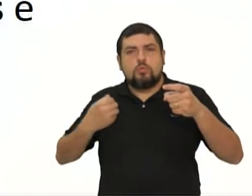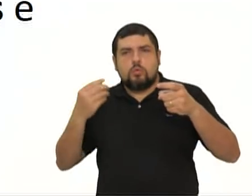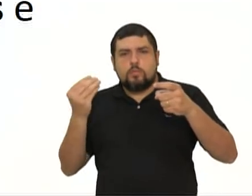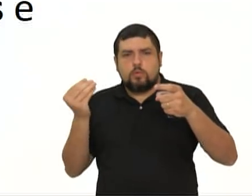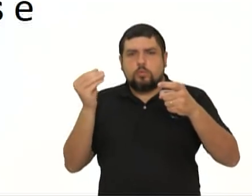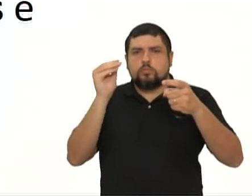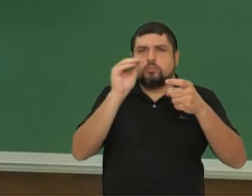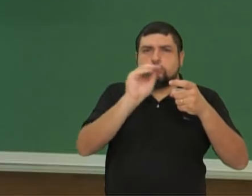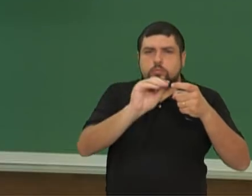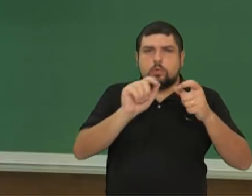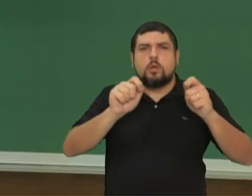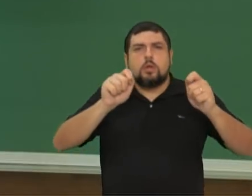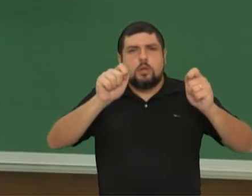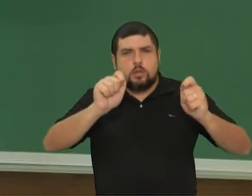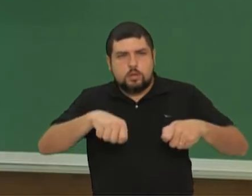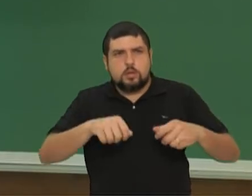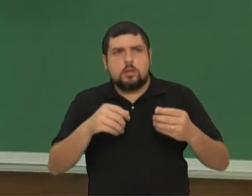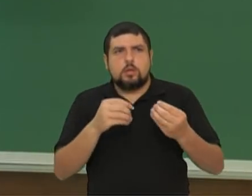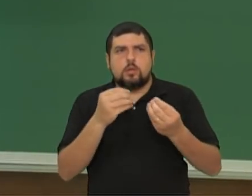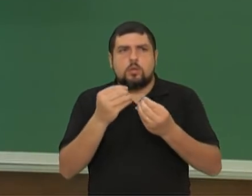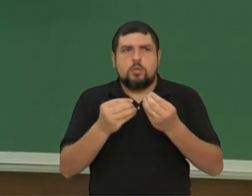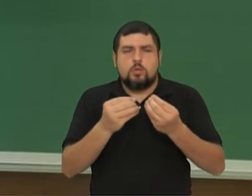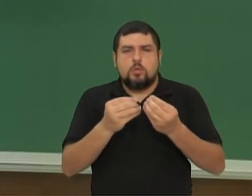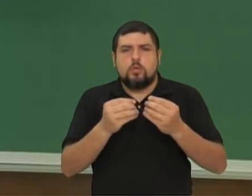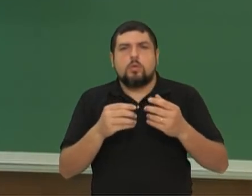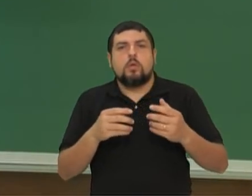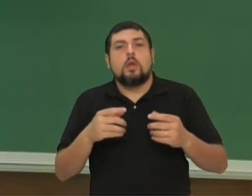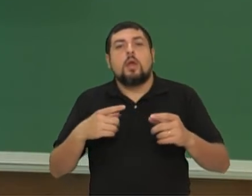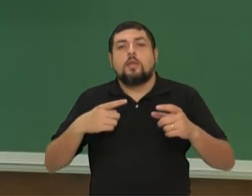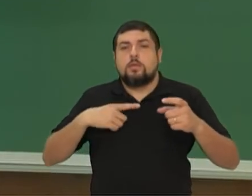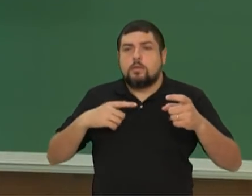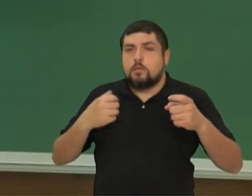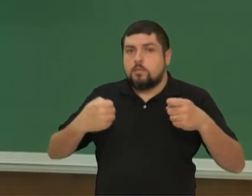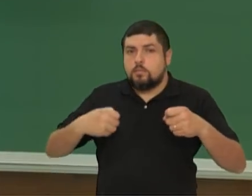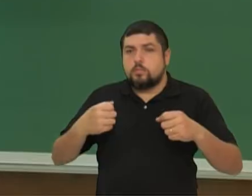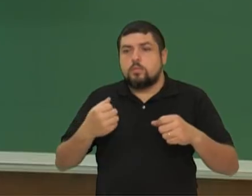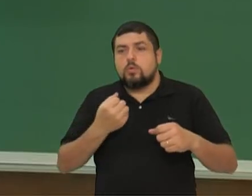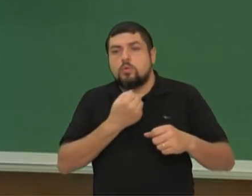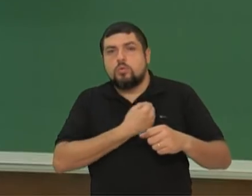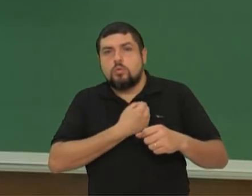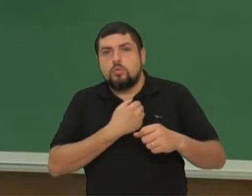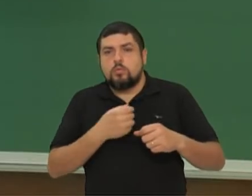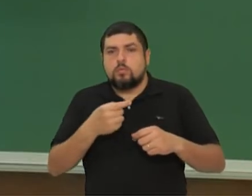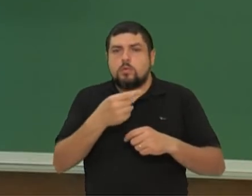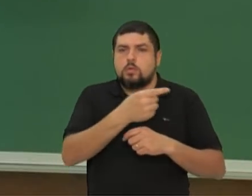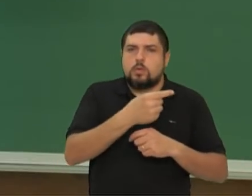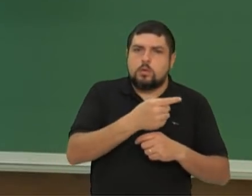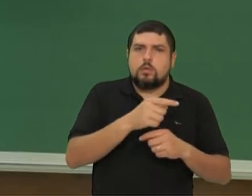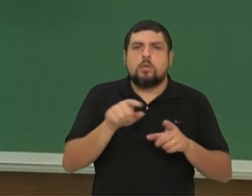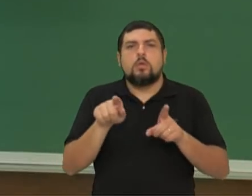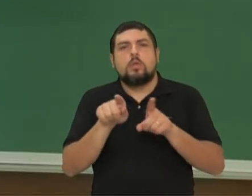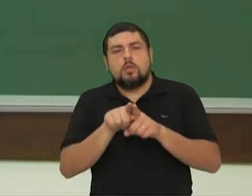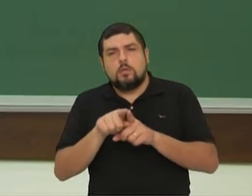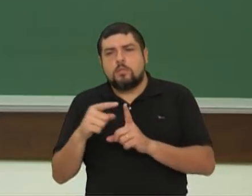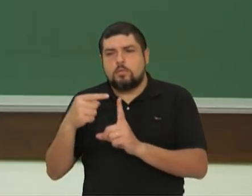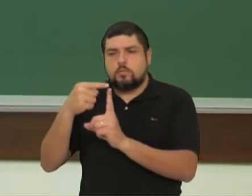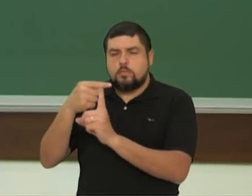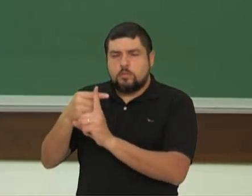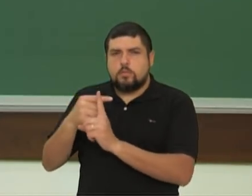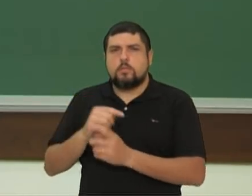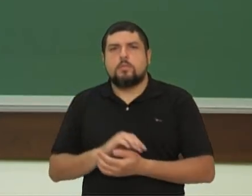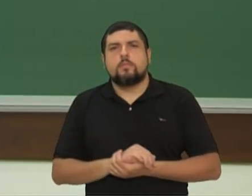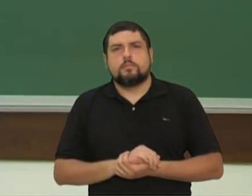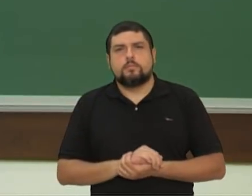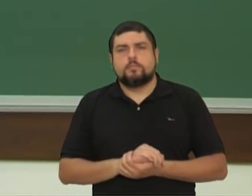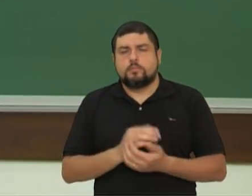da função. Para isso, escolhemos alguns valores negativos e outros valores positivos. Vem cá,